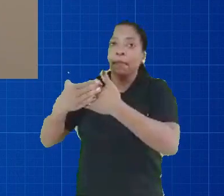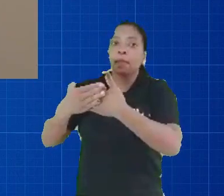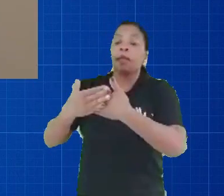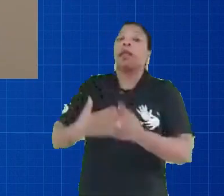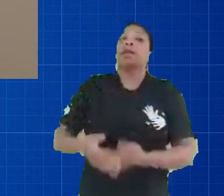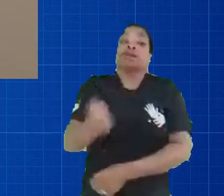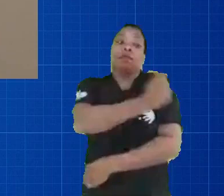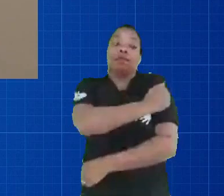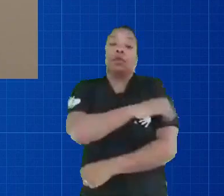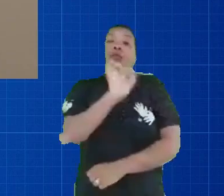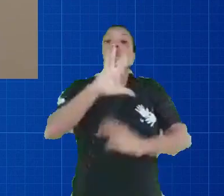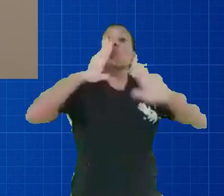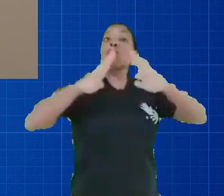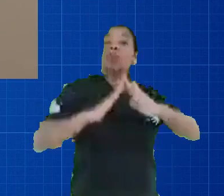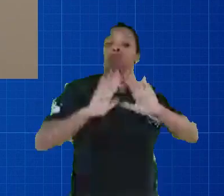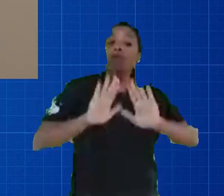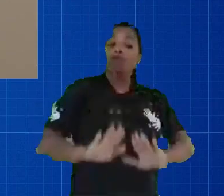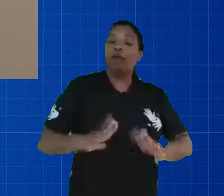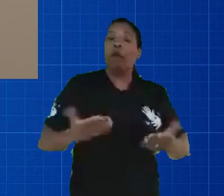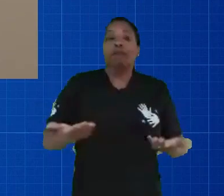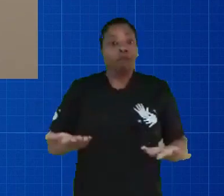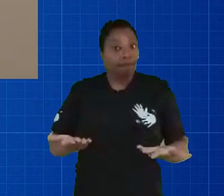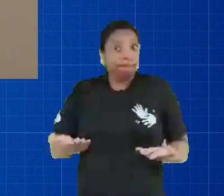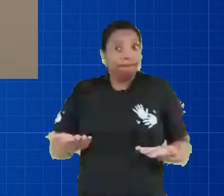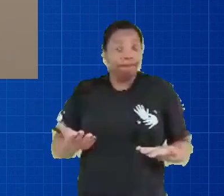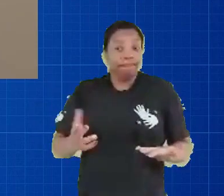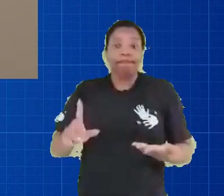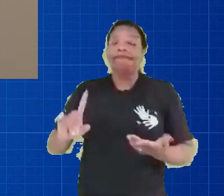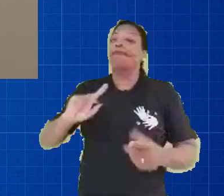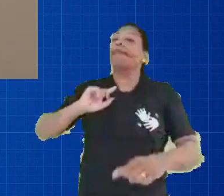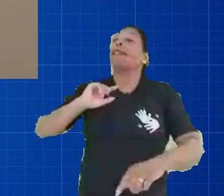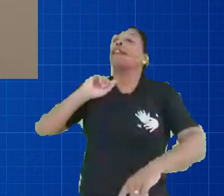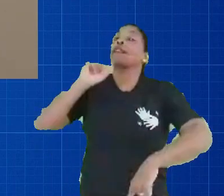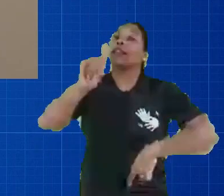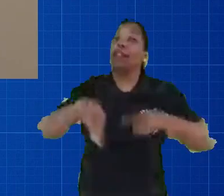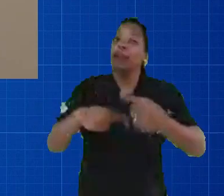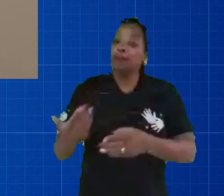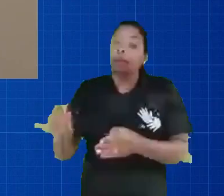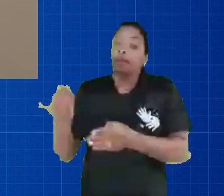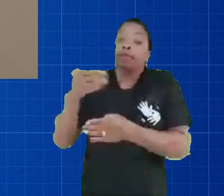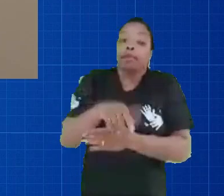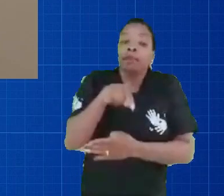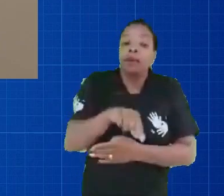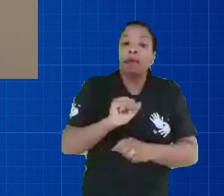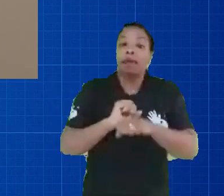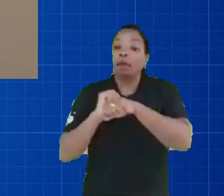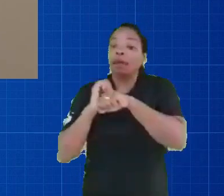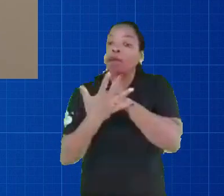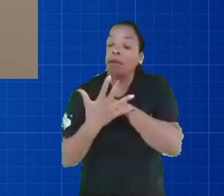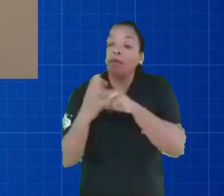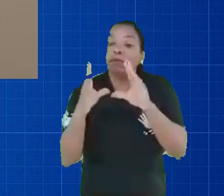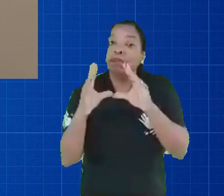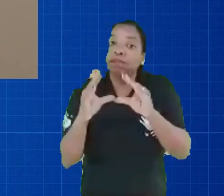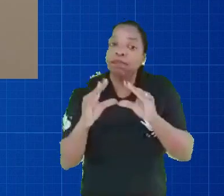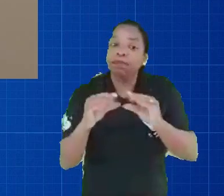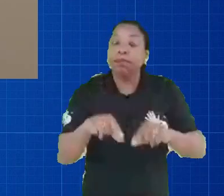segundo momento, que não tinha que começar a liberar algumas atividades ao ar livre. Então, bicicleta,